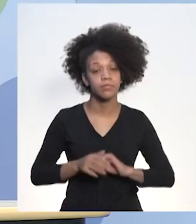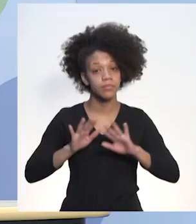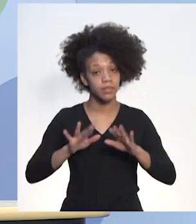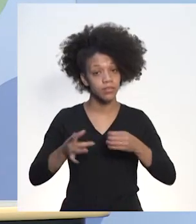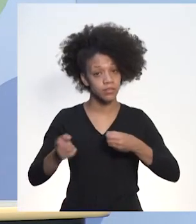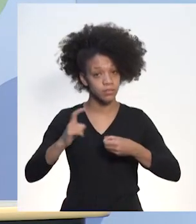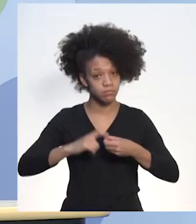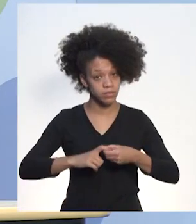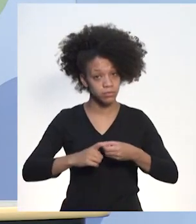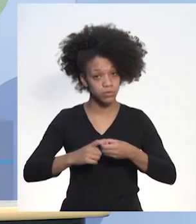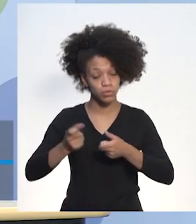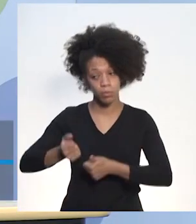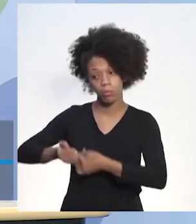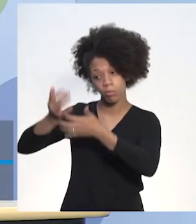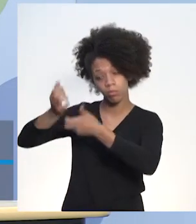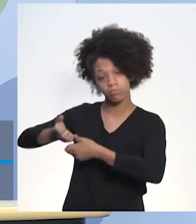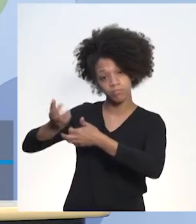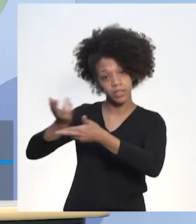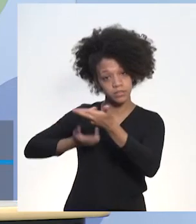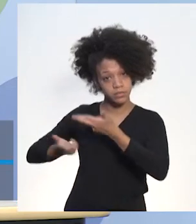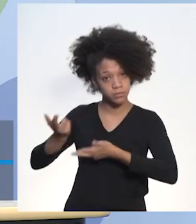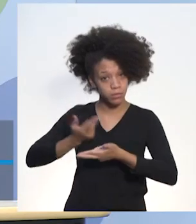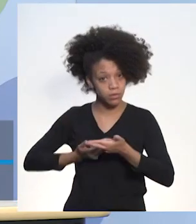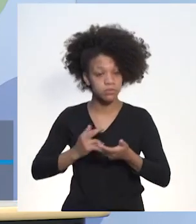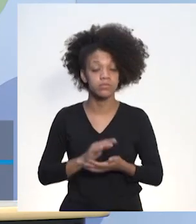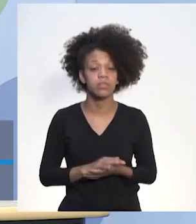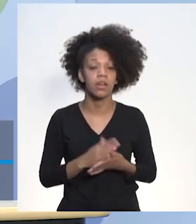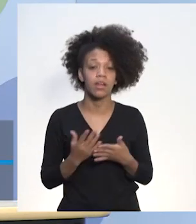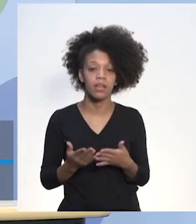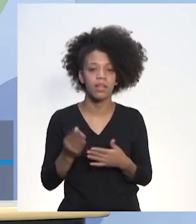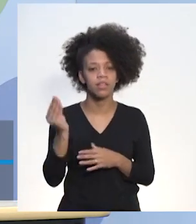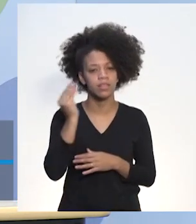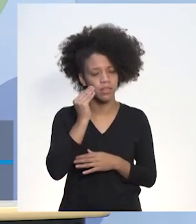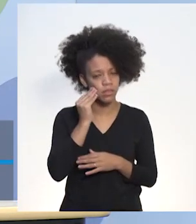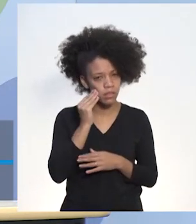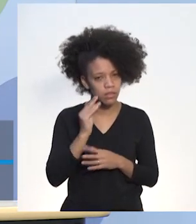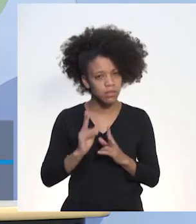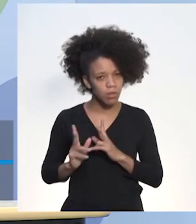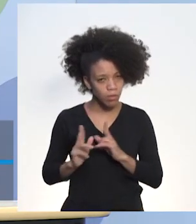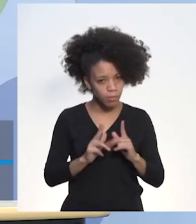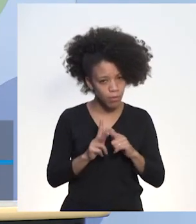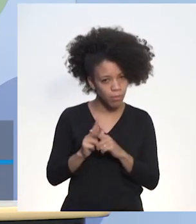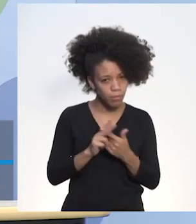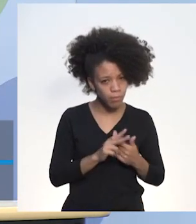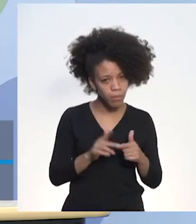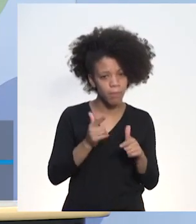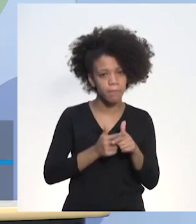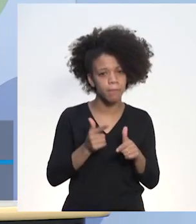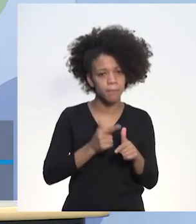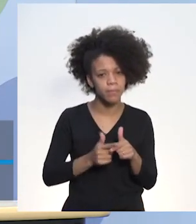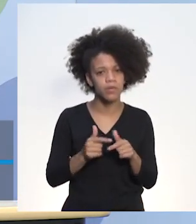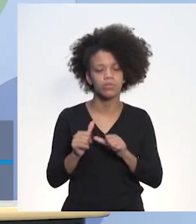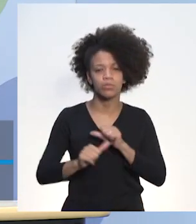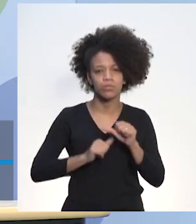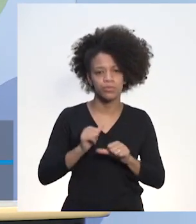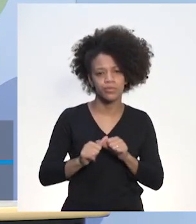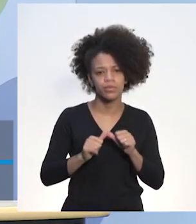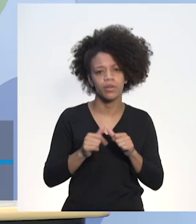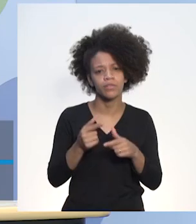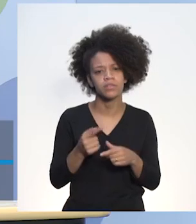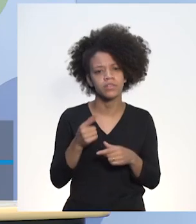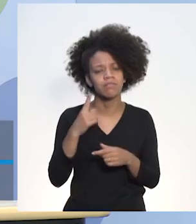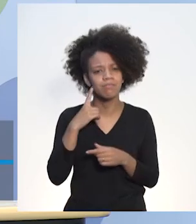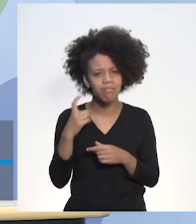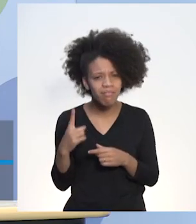Retornamos ali com as interações e as respostas do pessoal, tá? A gente está tentando resolver os probleminhas lá, trocamos o meu microfone, o pessoal estava reclamando, o